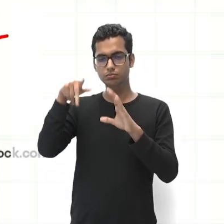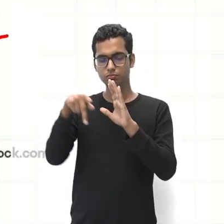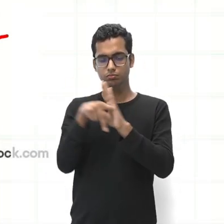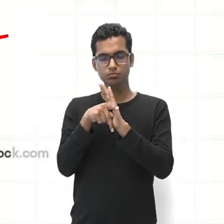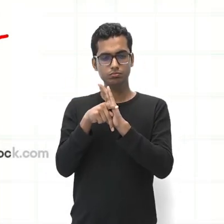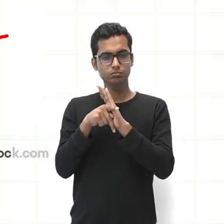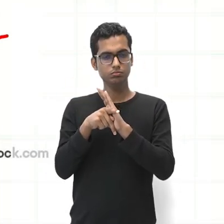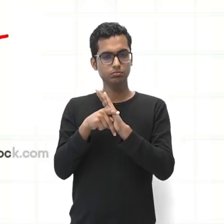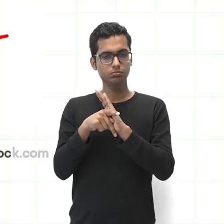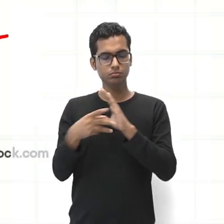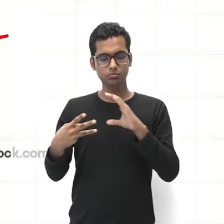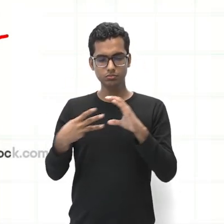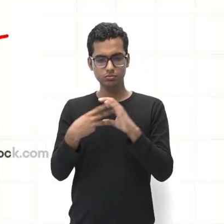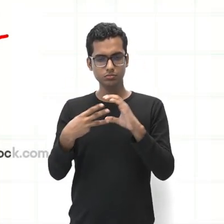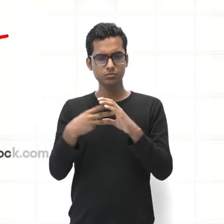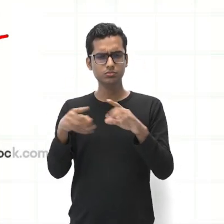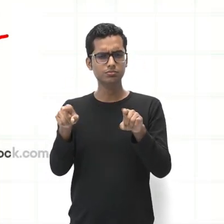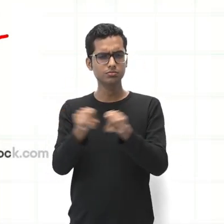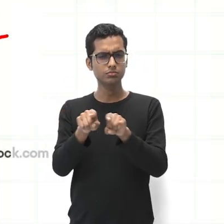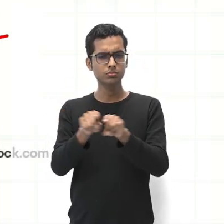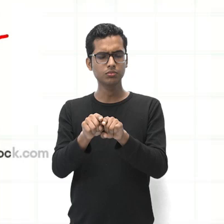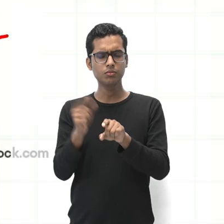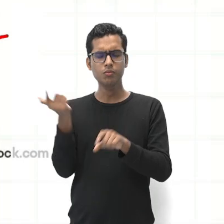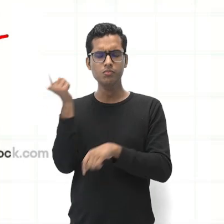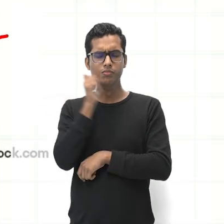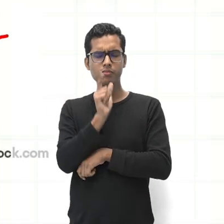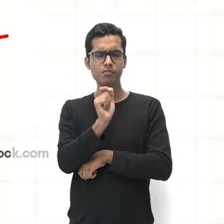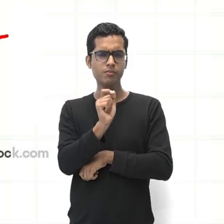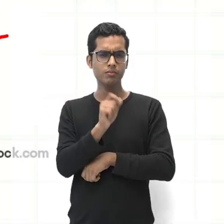também ela armazena,